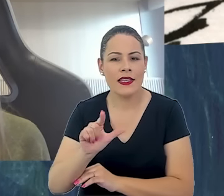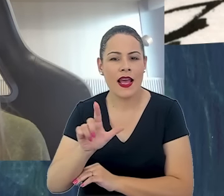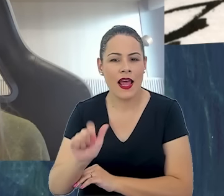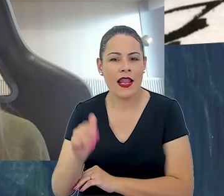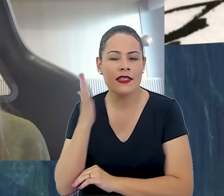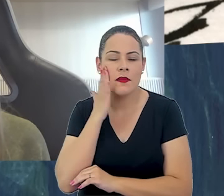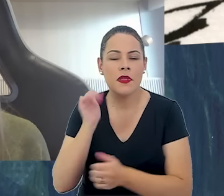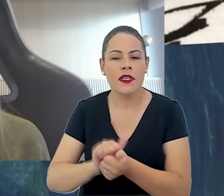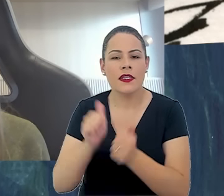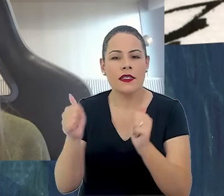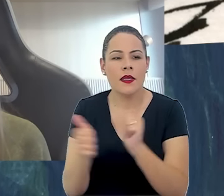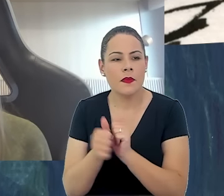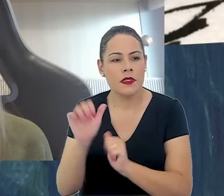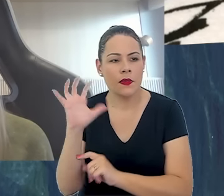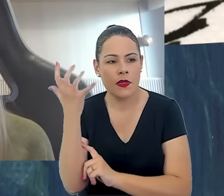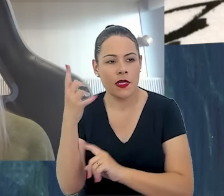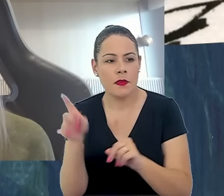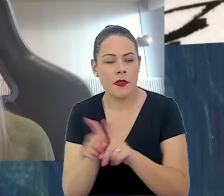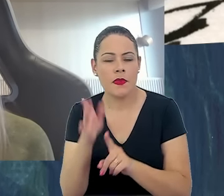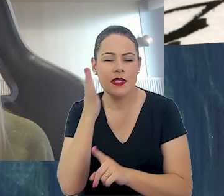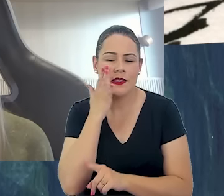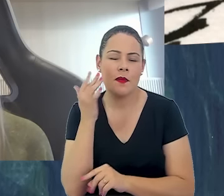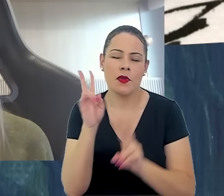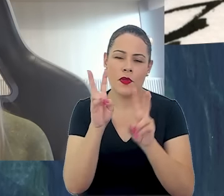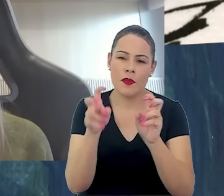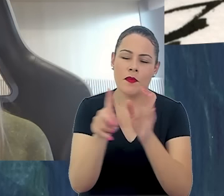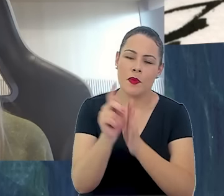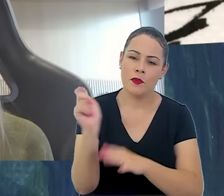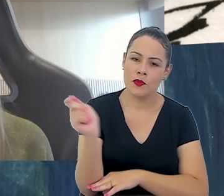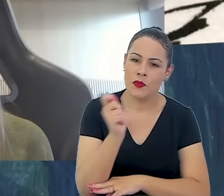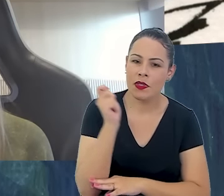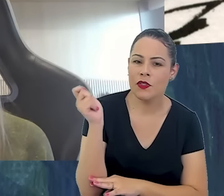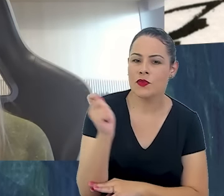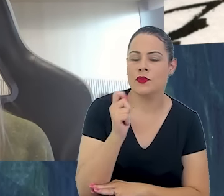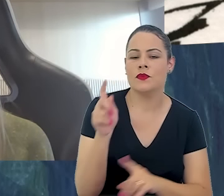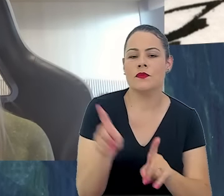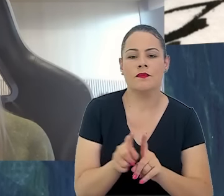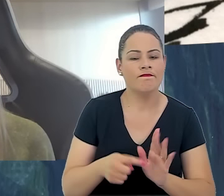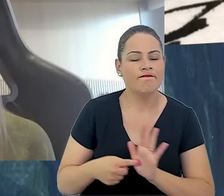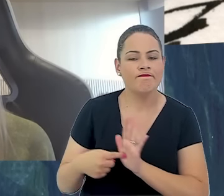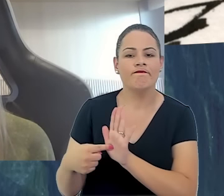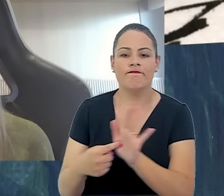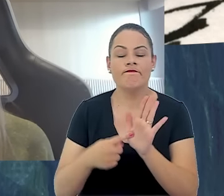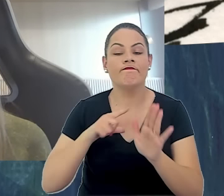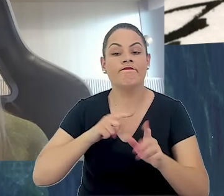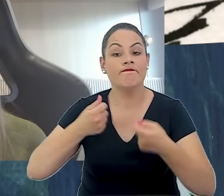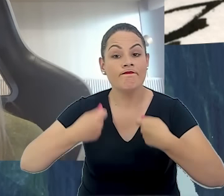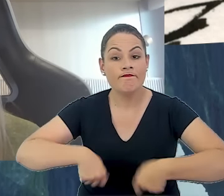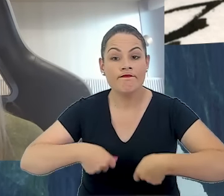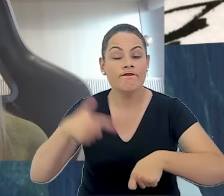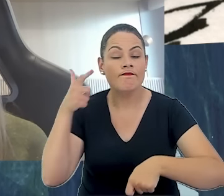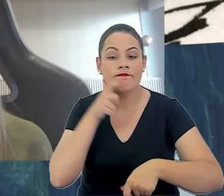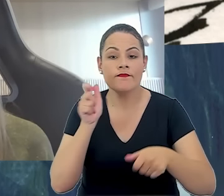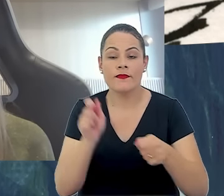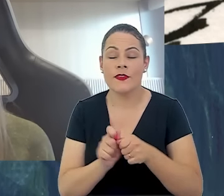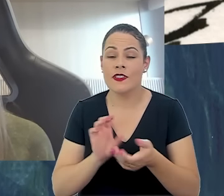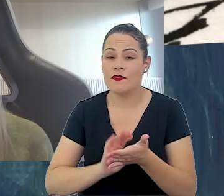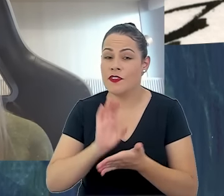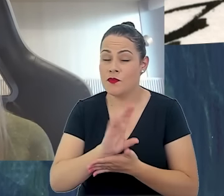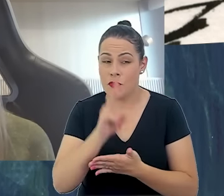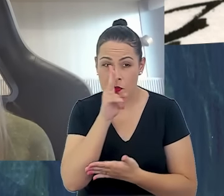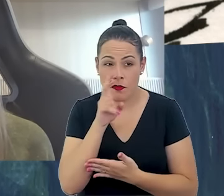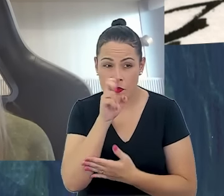por exemplo, de adaptação climática, e ter a questão do Rio Grande do Sul, que mostra exatamente a necessidade de se ter